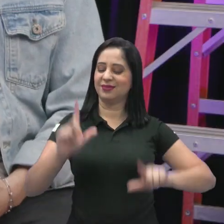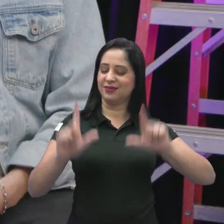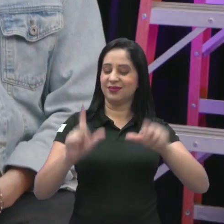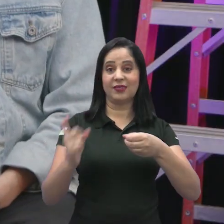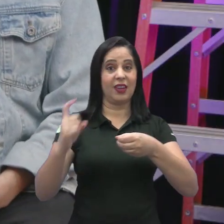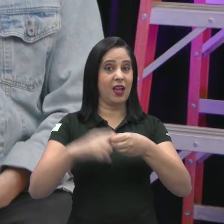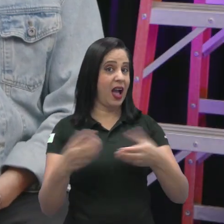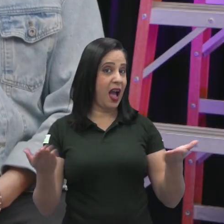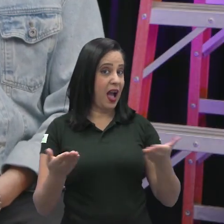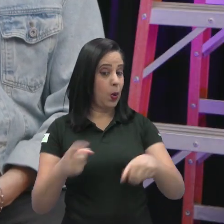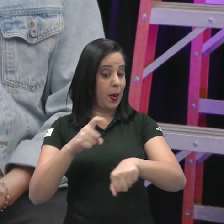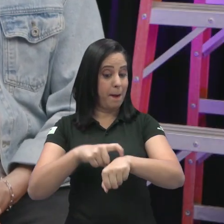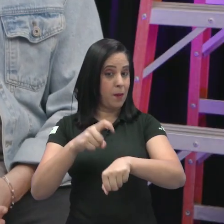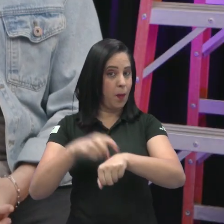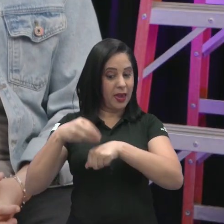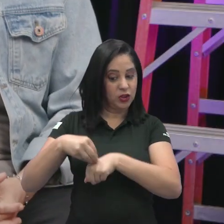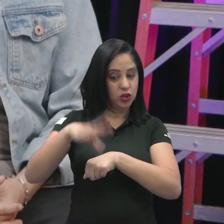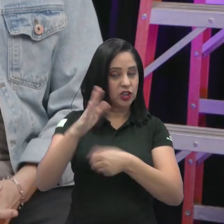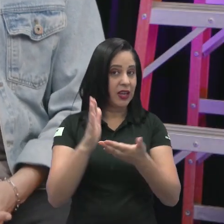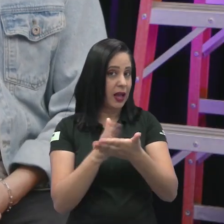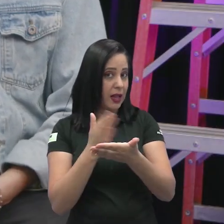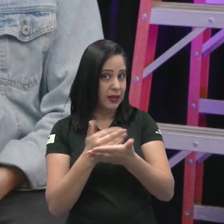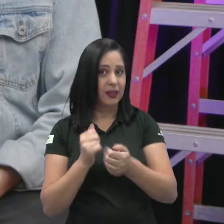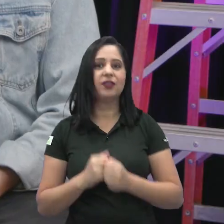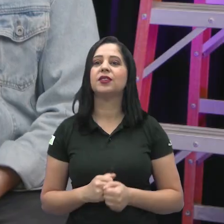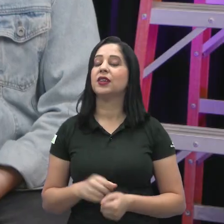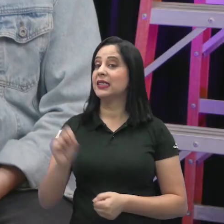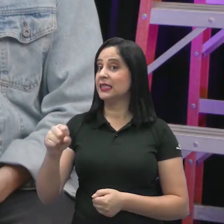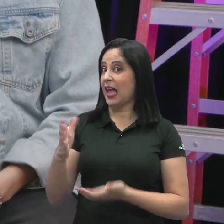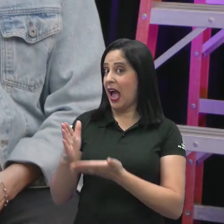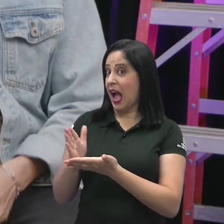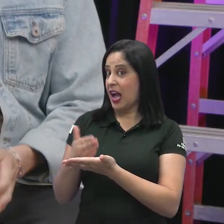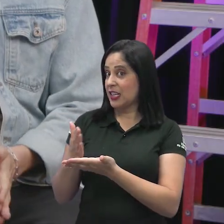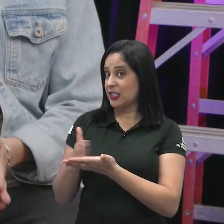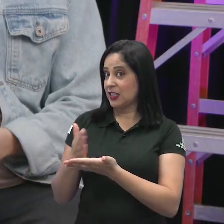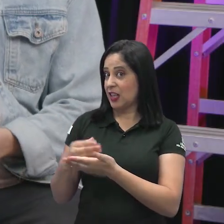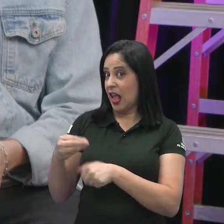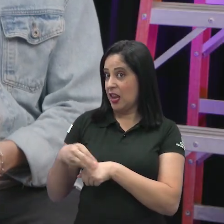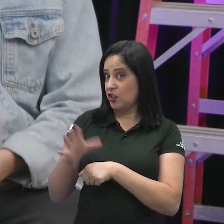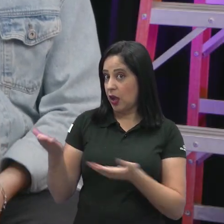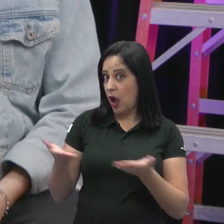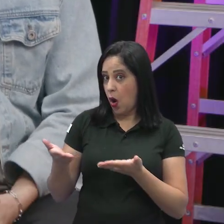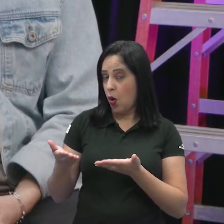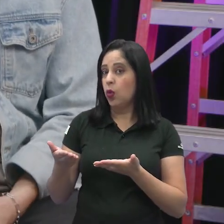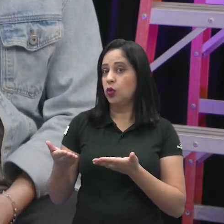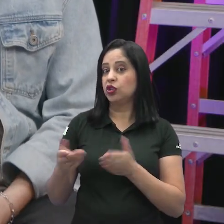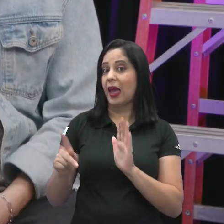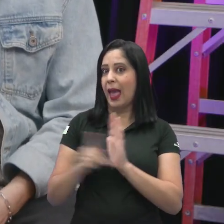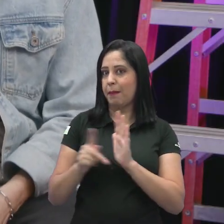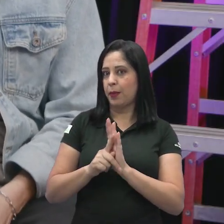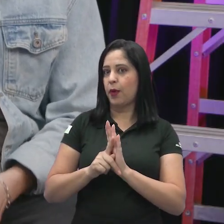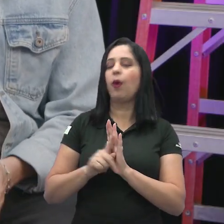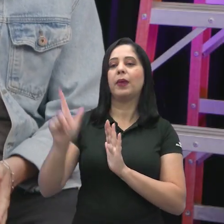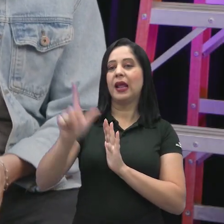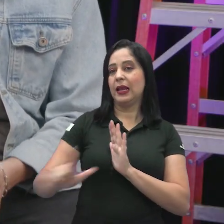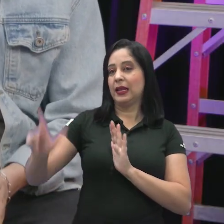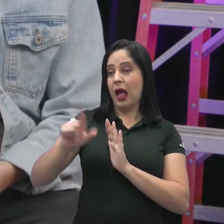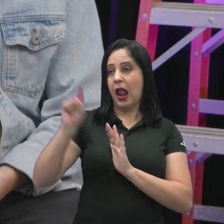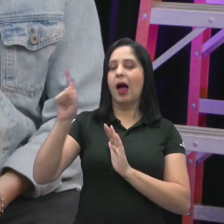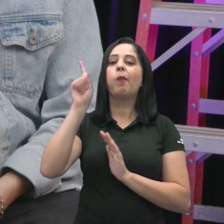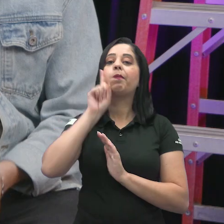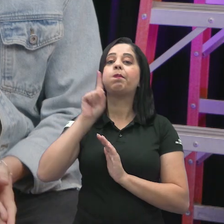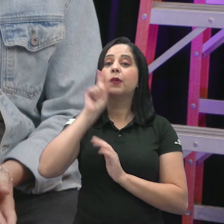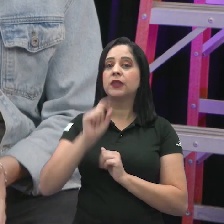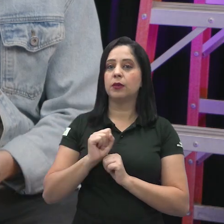Voltamos e agora é hora de dica de leitura. A dica de hoje, Bruno, é um clássico da literatura norte-americana escrita por Harper